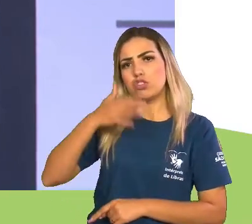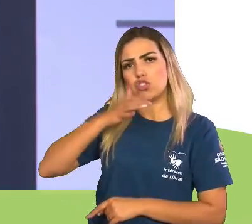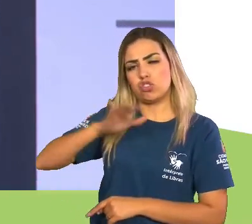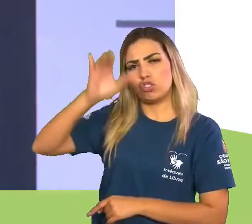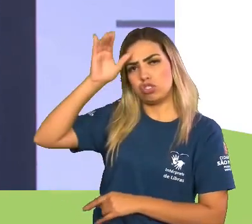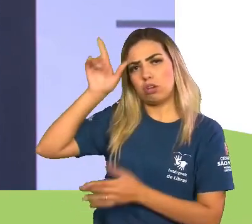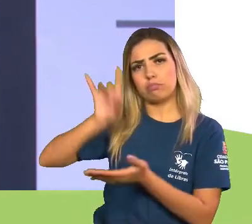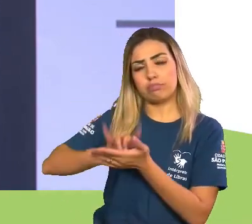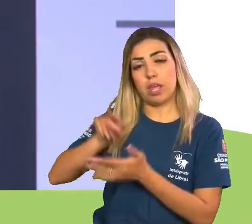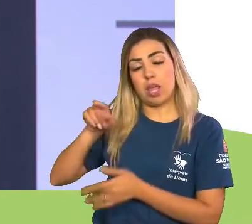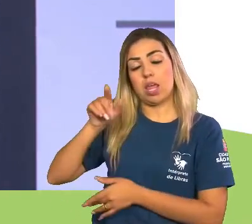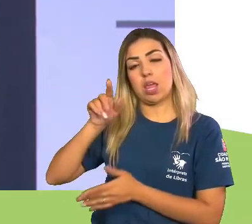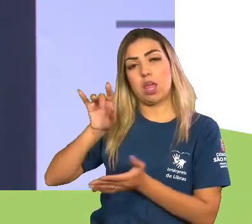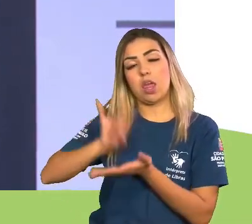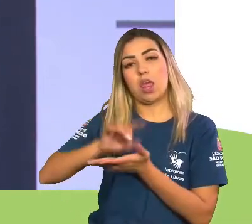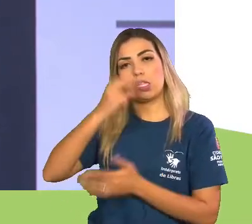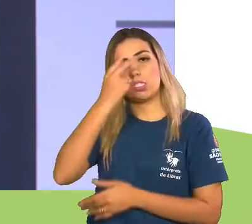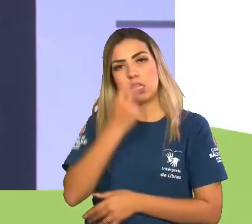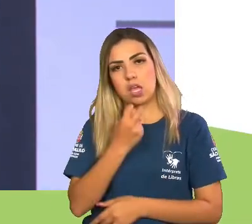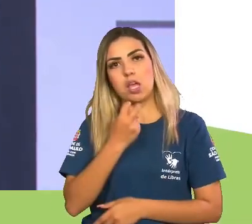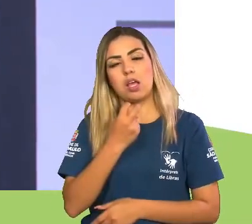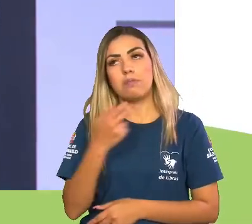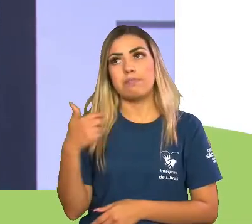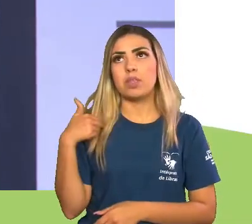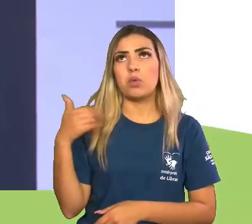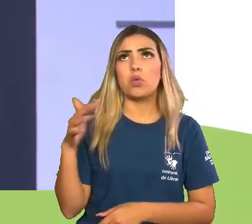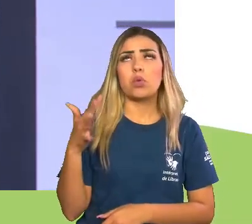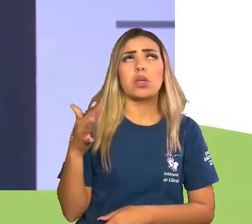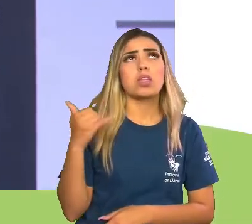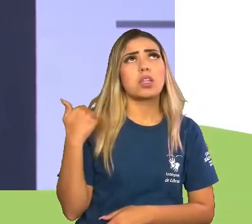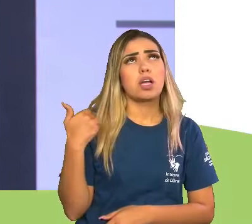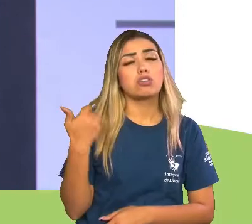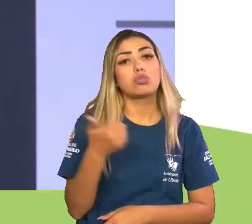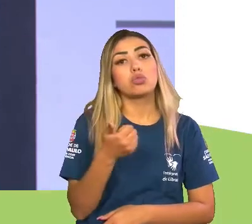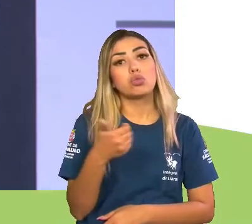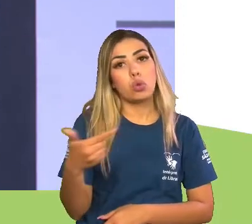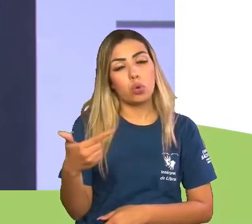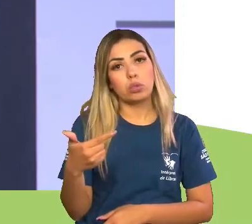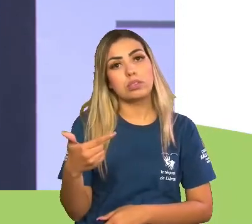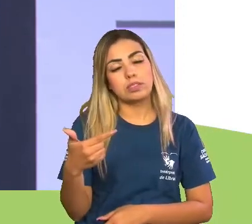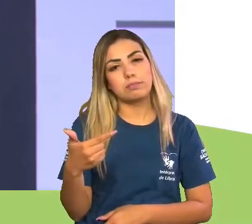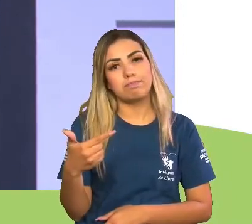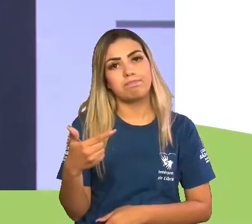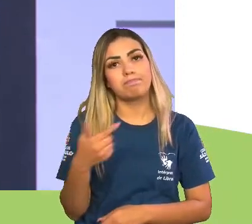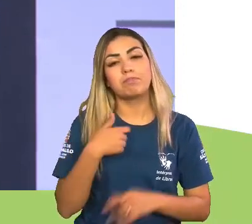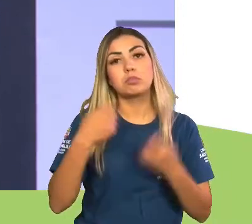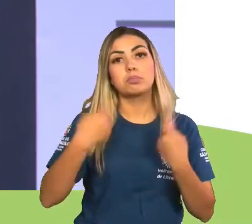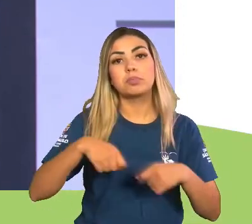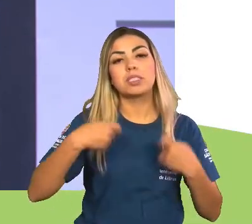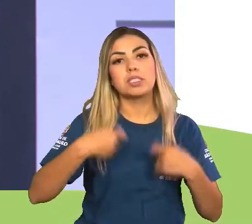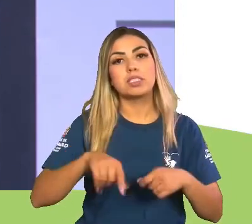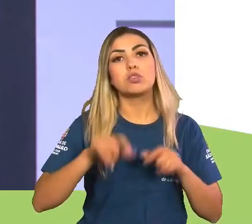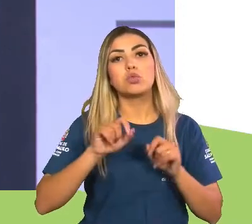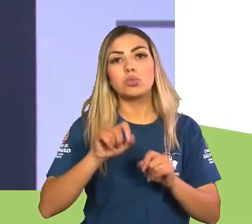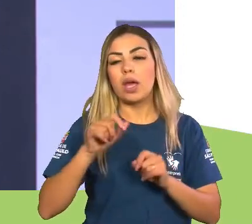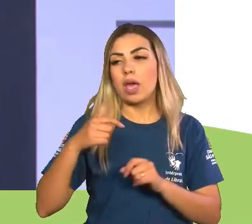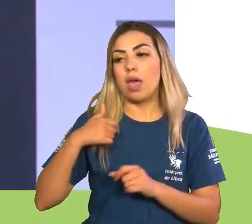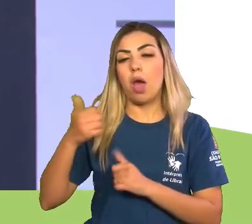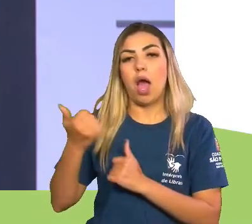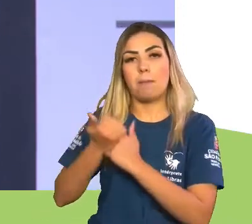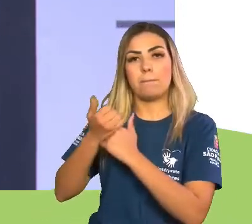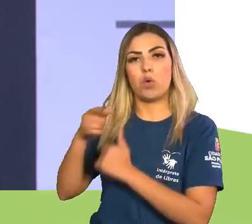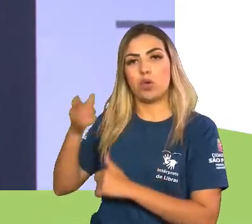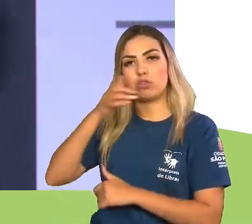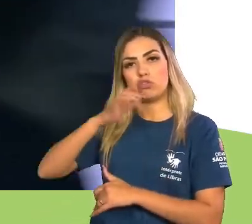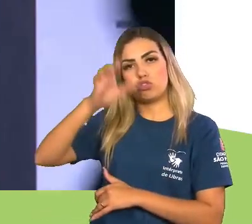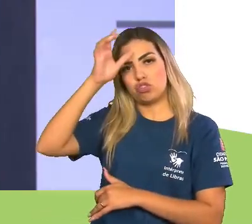e que, aos 12 anos... eu precisei servir como guia, e uma